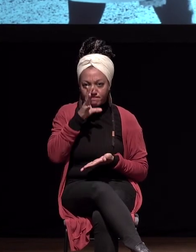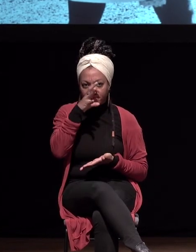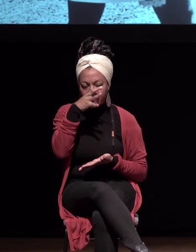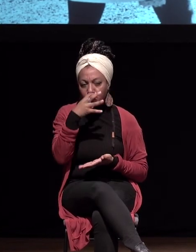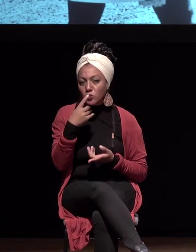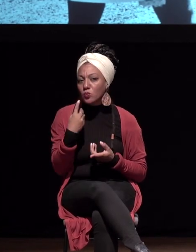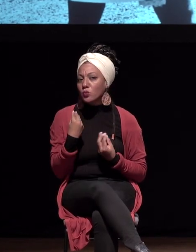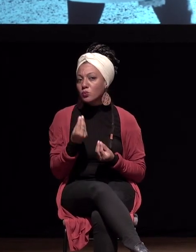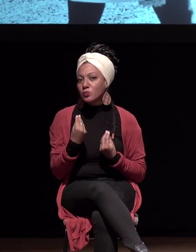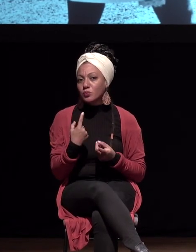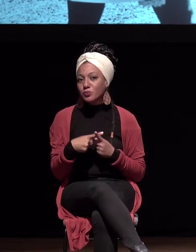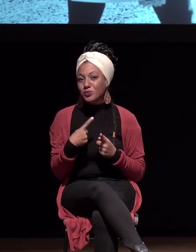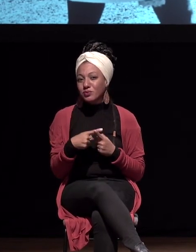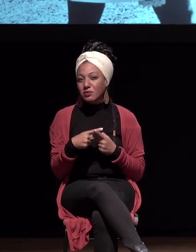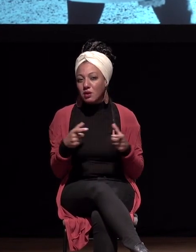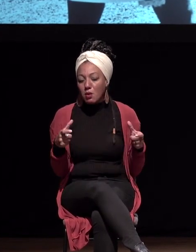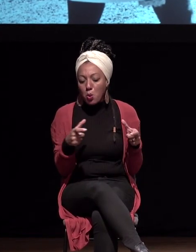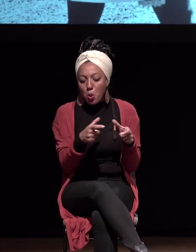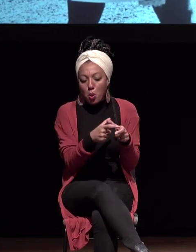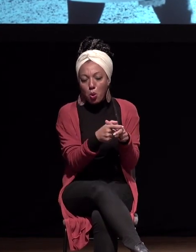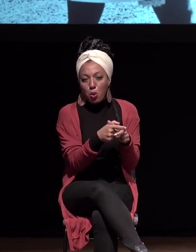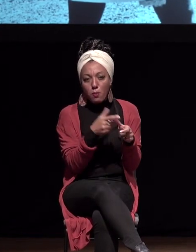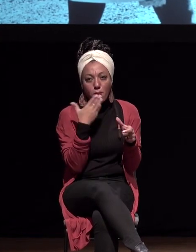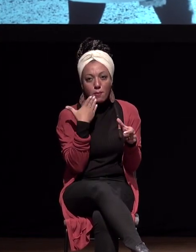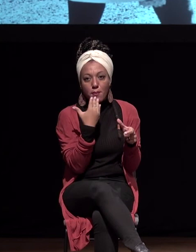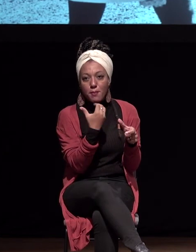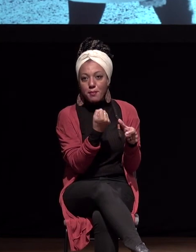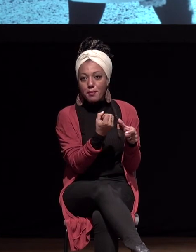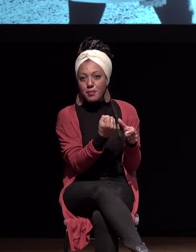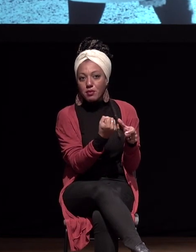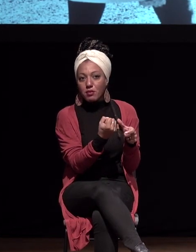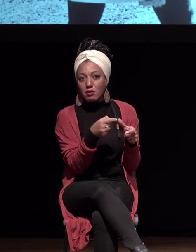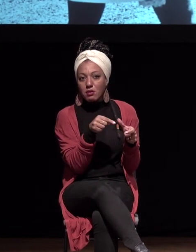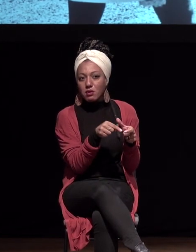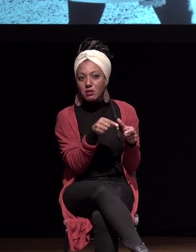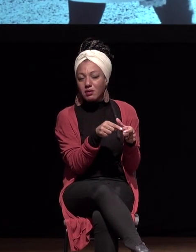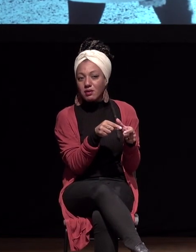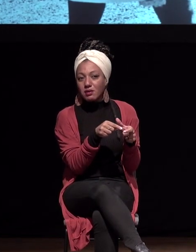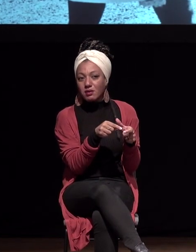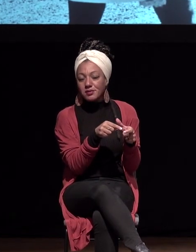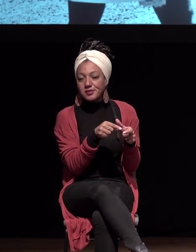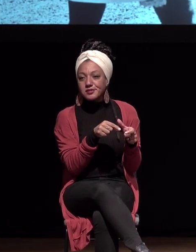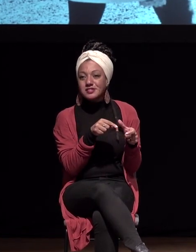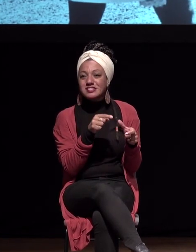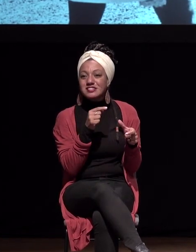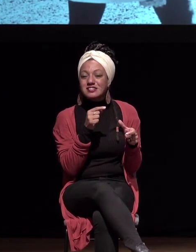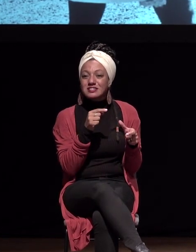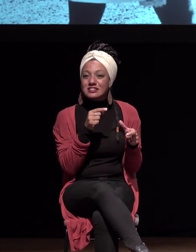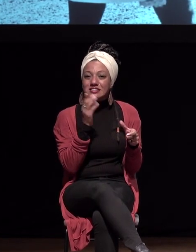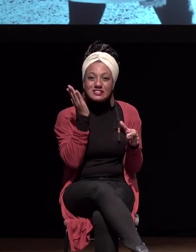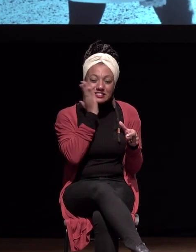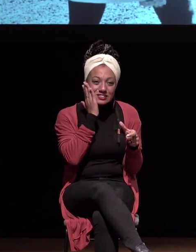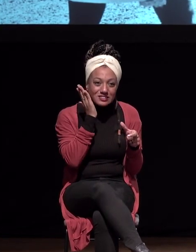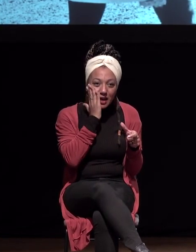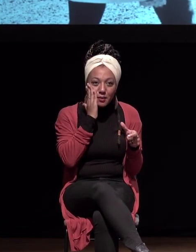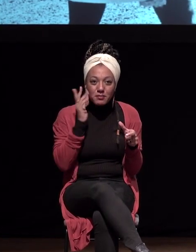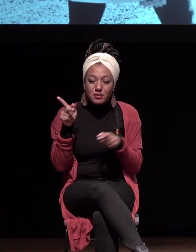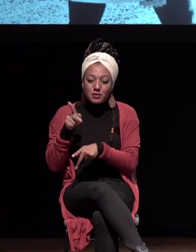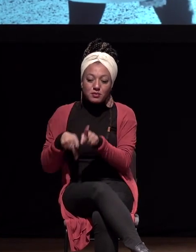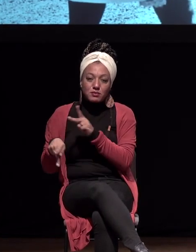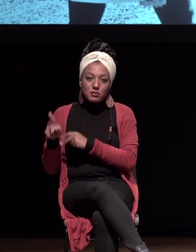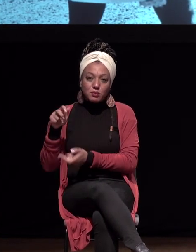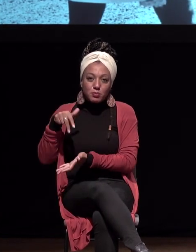a minoria branca não permite ou reconhece que a resistência